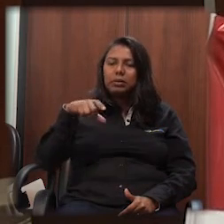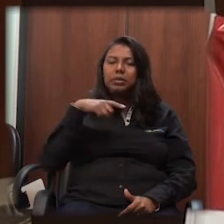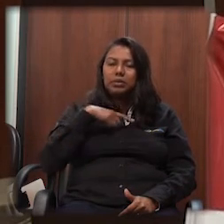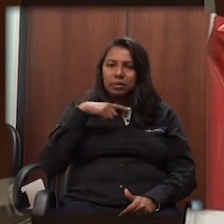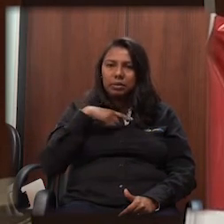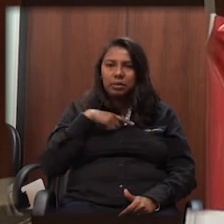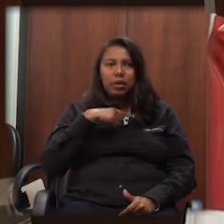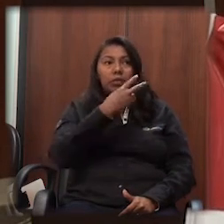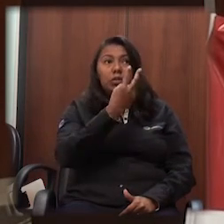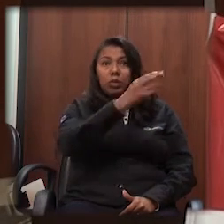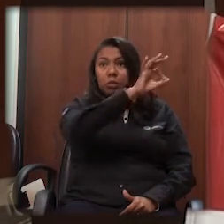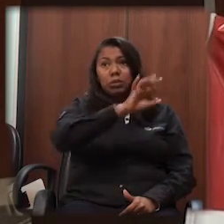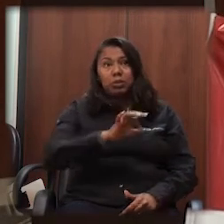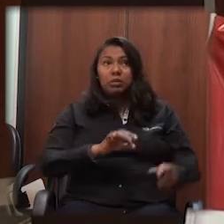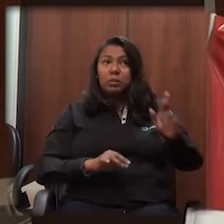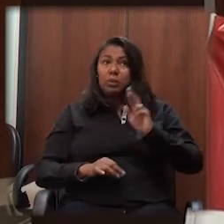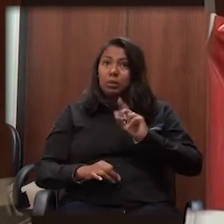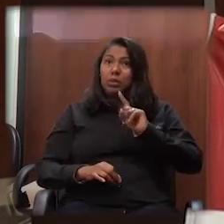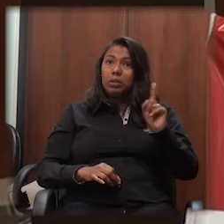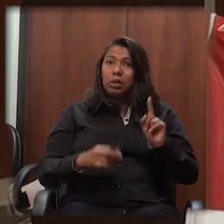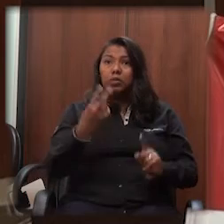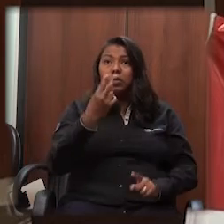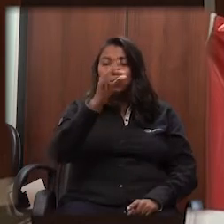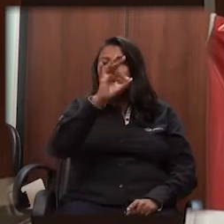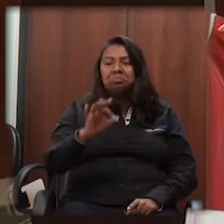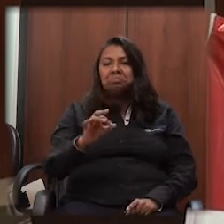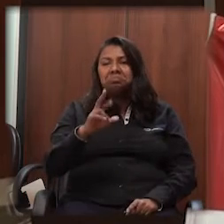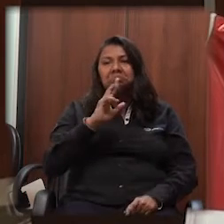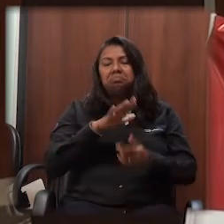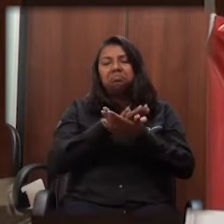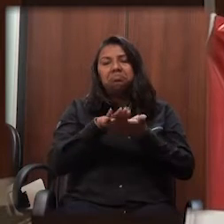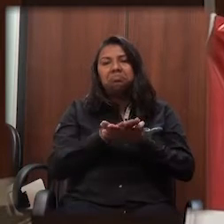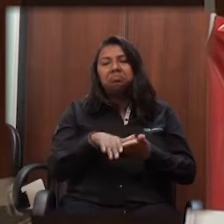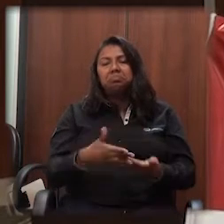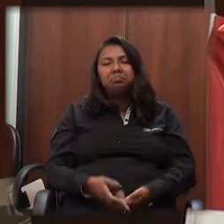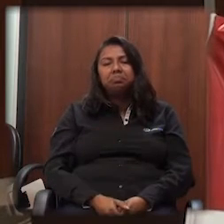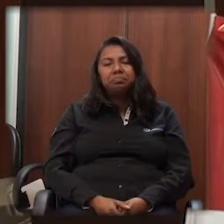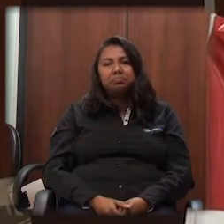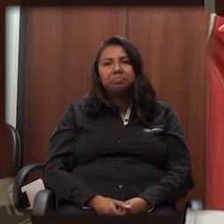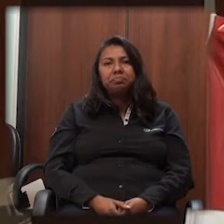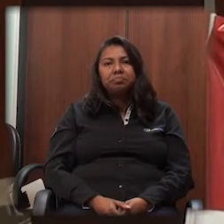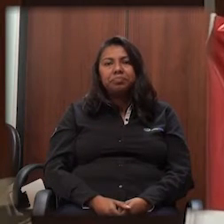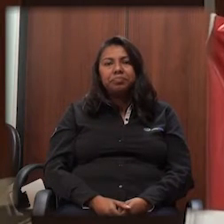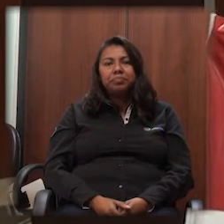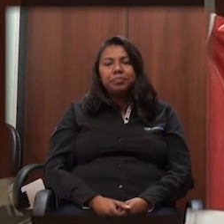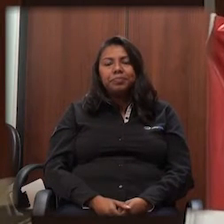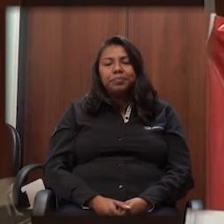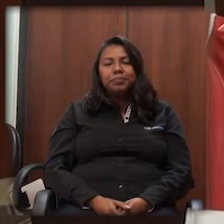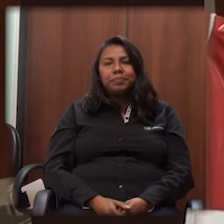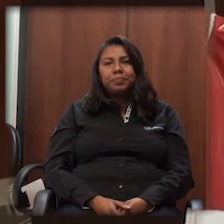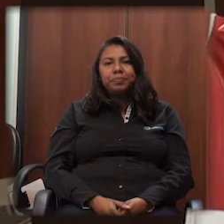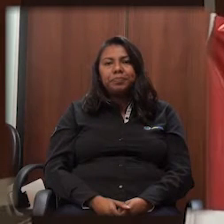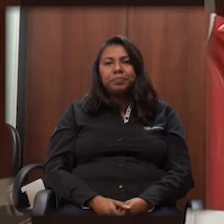possuem. 22% respondem que não e 22% não respondem, né, não colocam respostas sobre essa